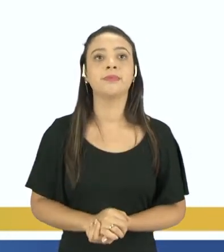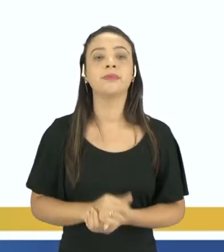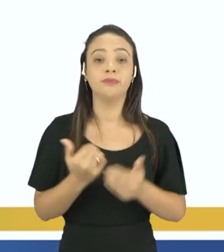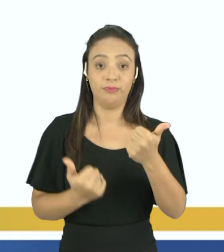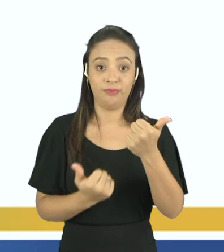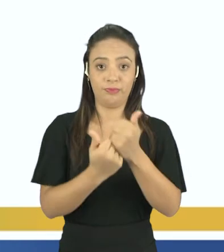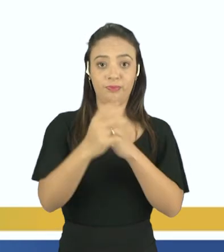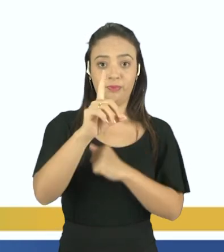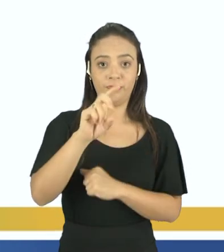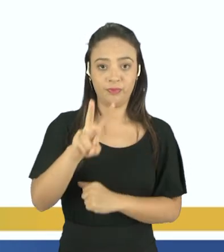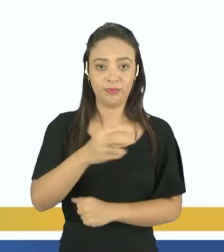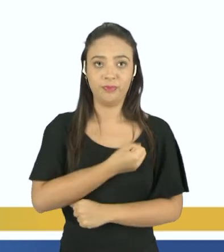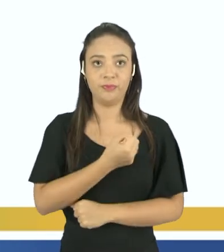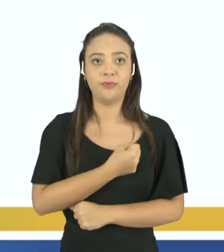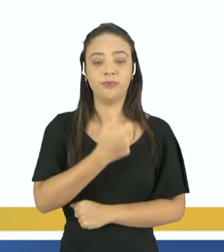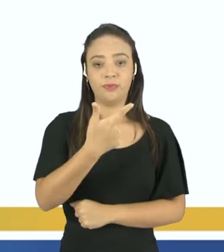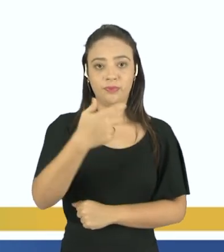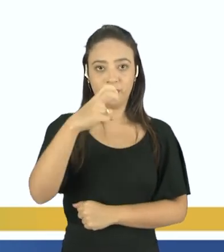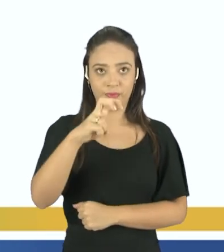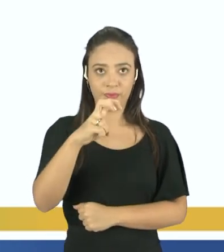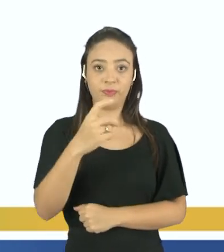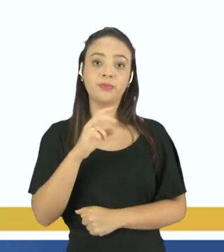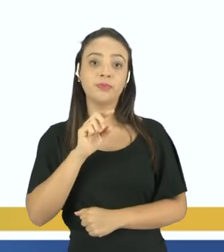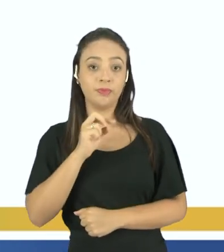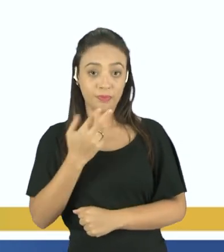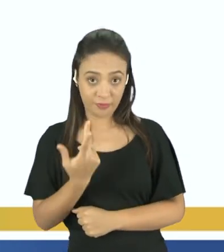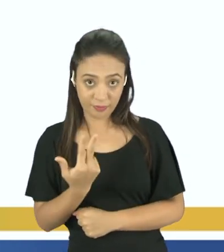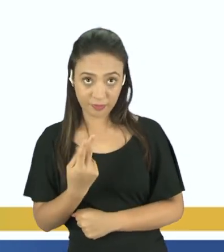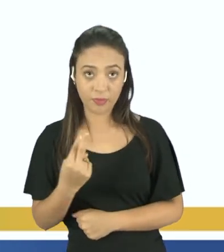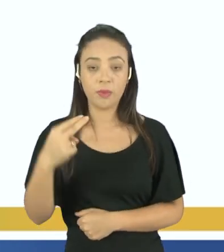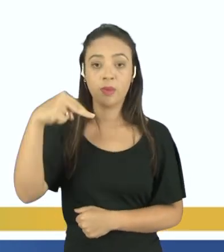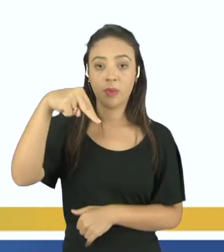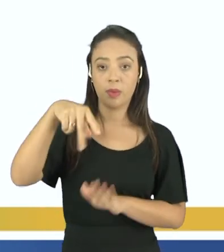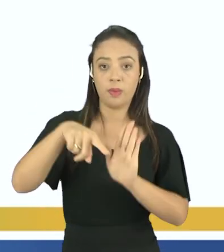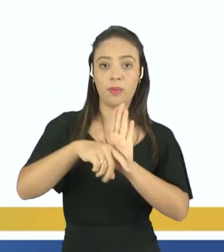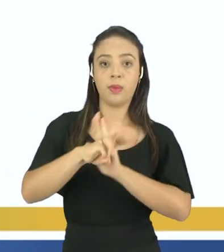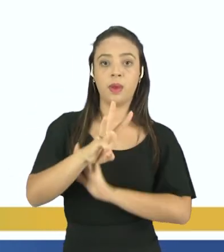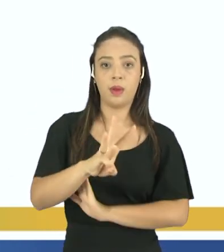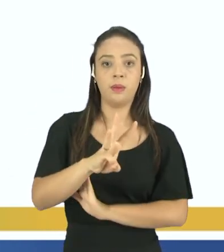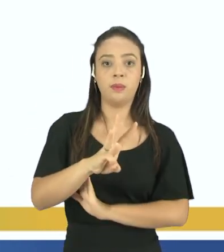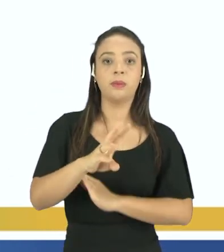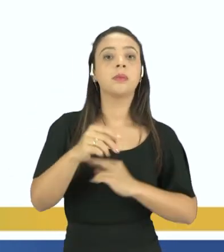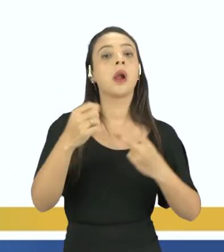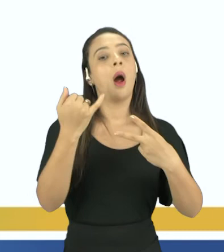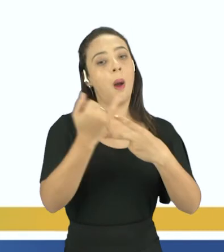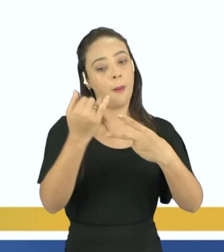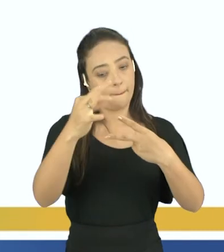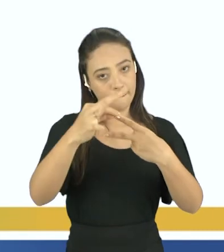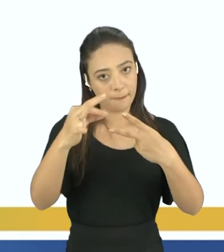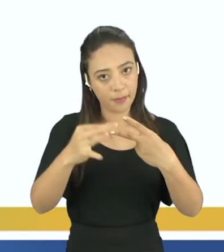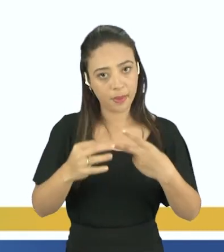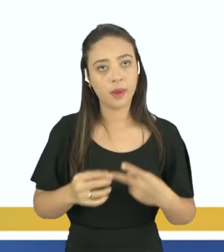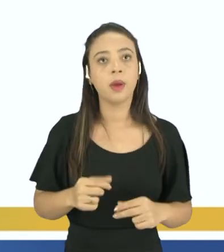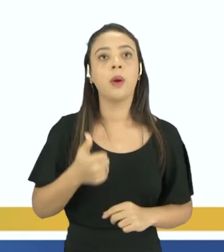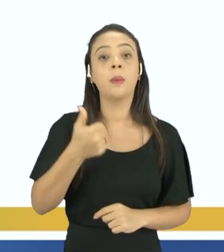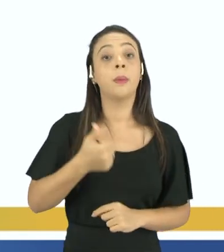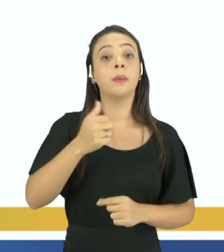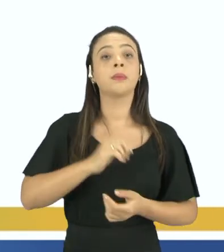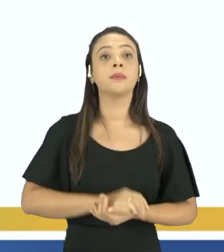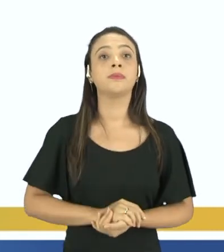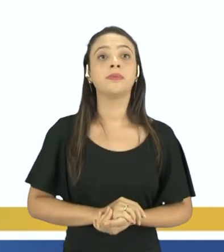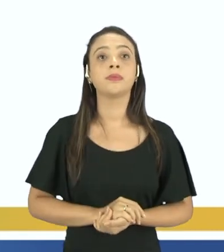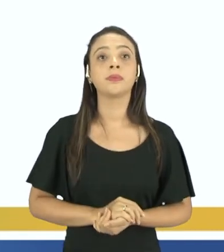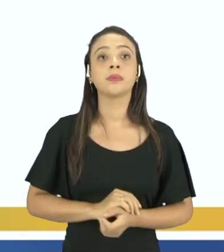a 25 então formei aí uma equação Zinha né polinomial de primeiro grau né que você já sabe como resolver onde é incógnita